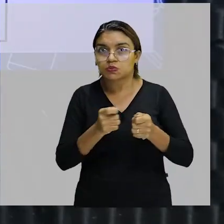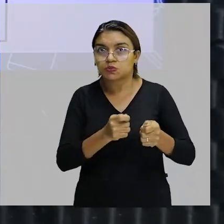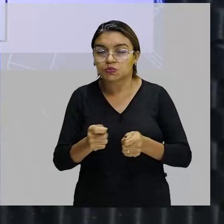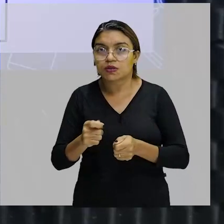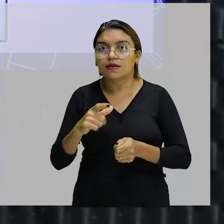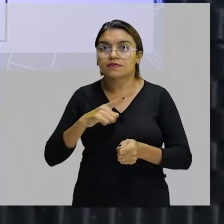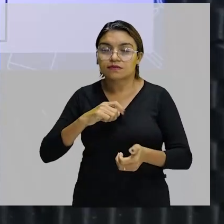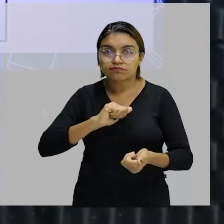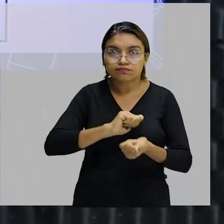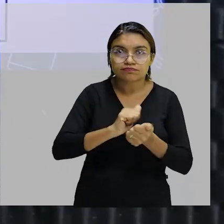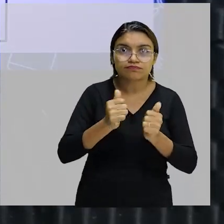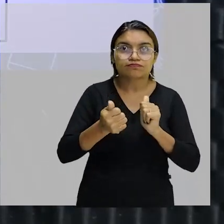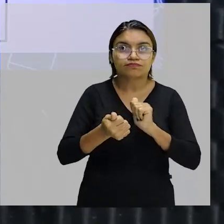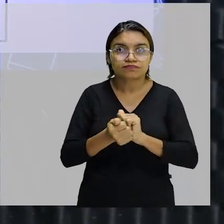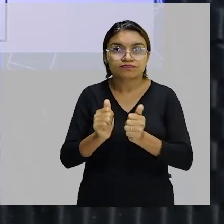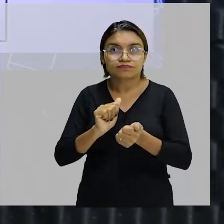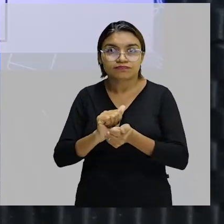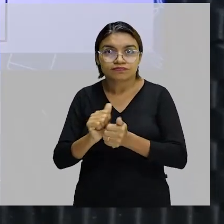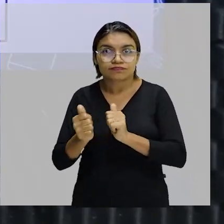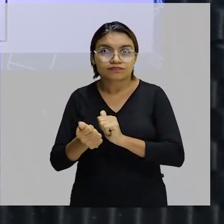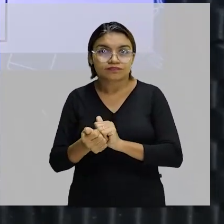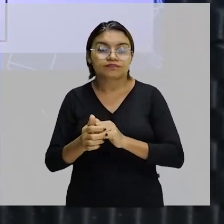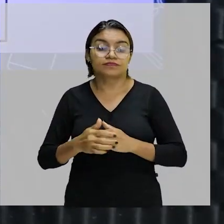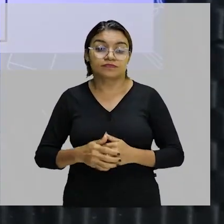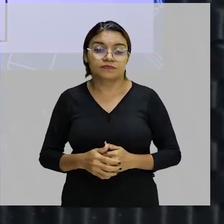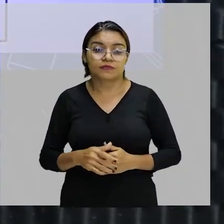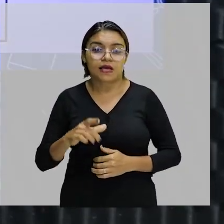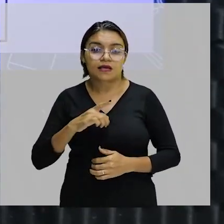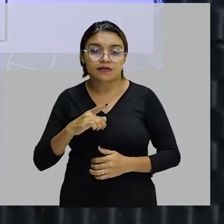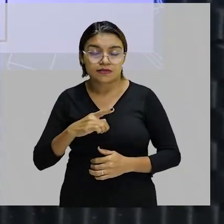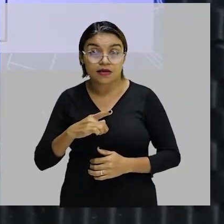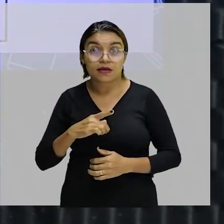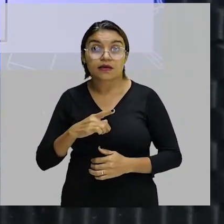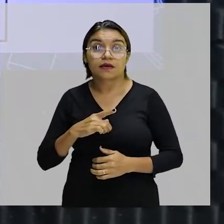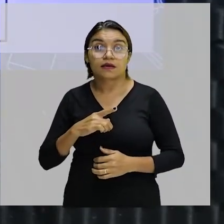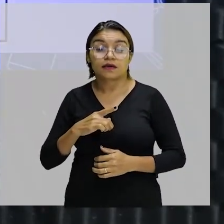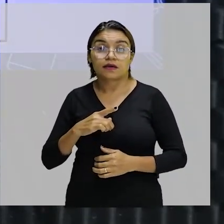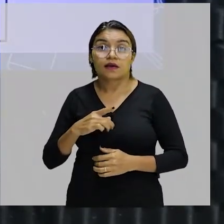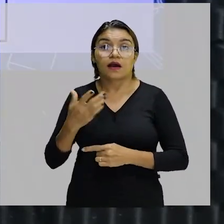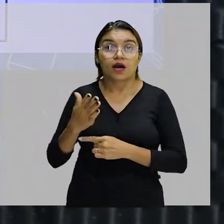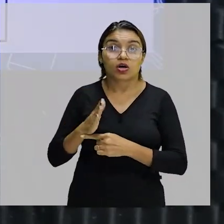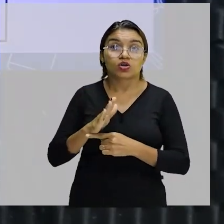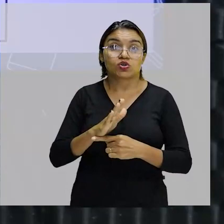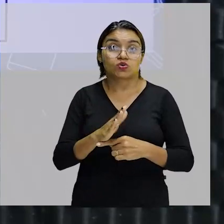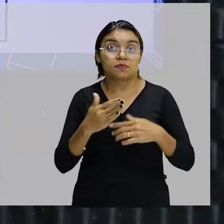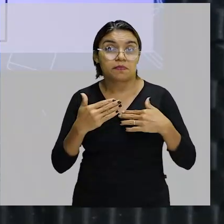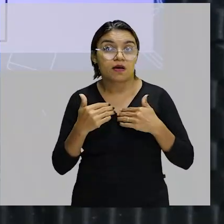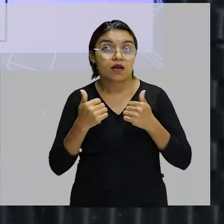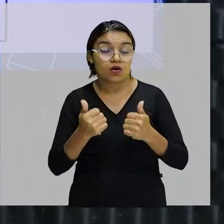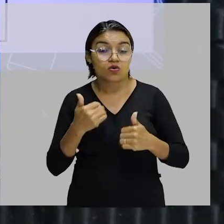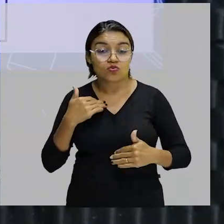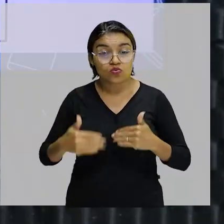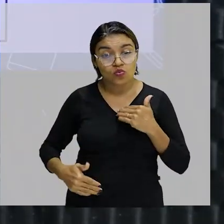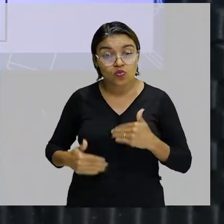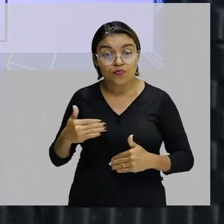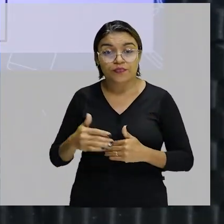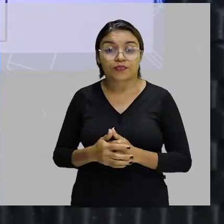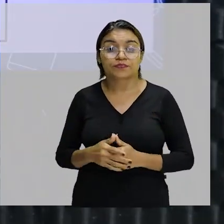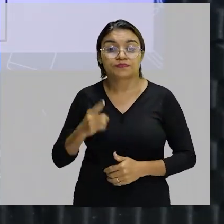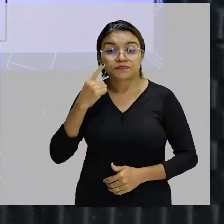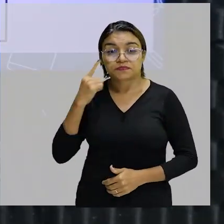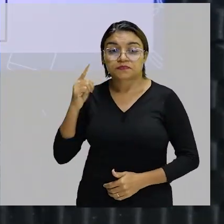essas adaptações crônicas. Vai existir aqueles benefícios no corpo do indivíduo. Tá aqui,